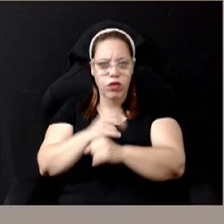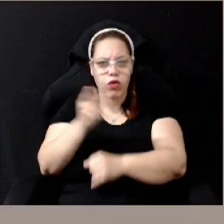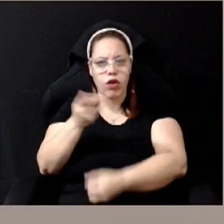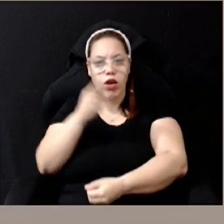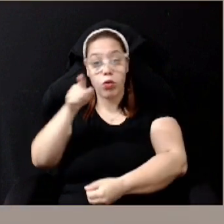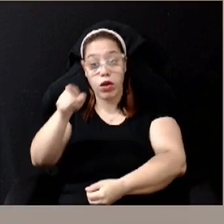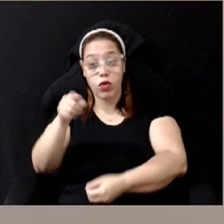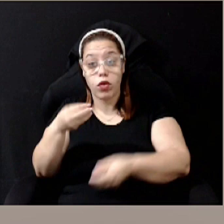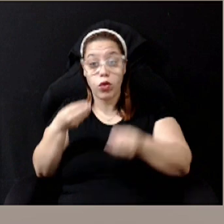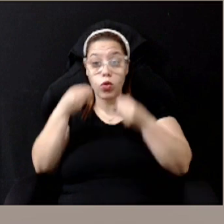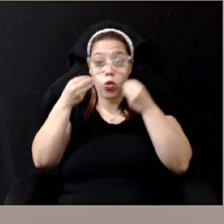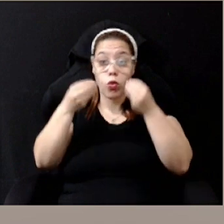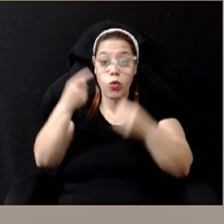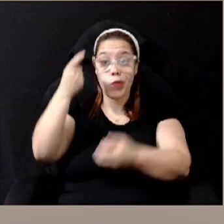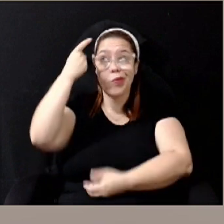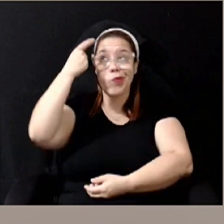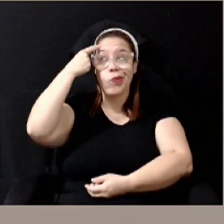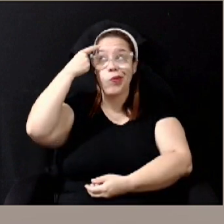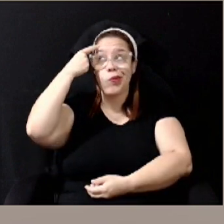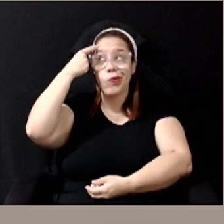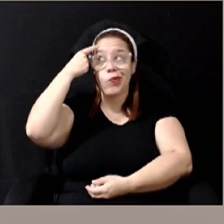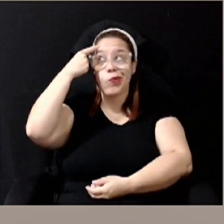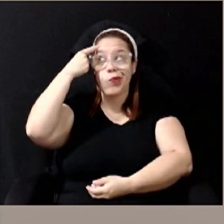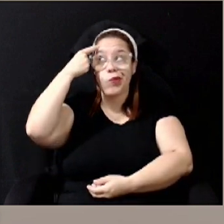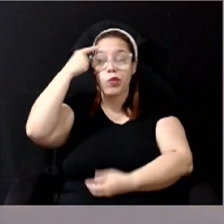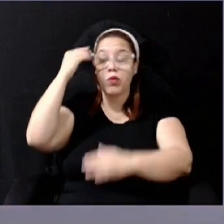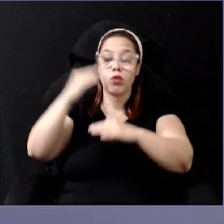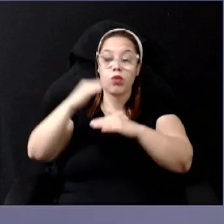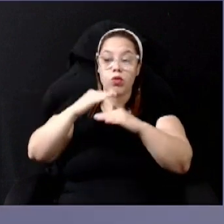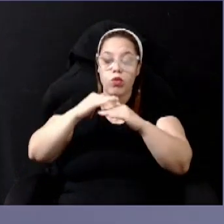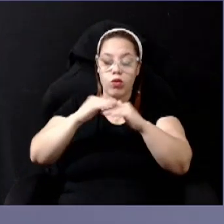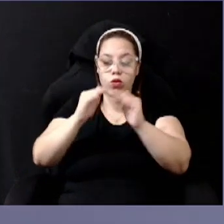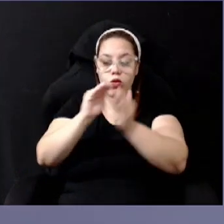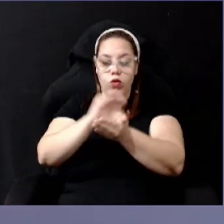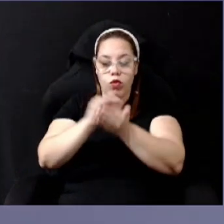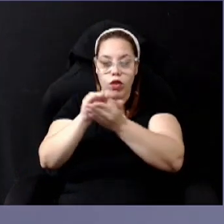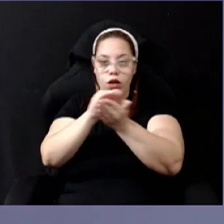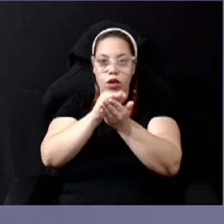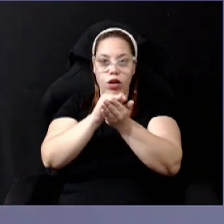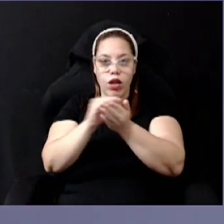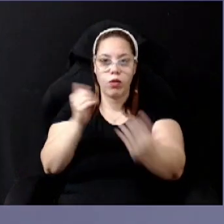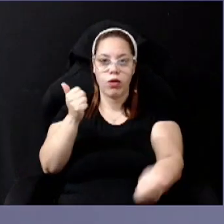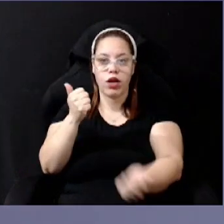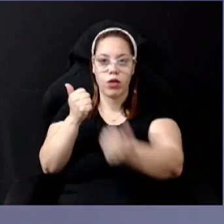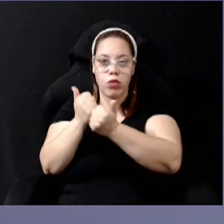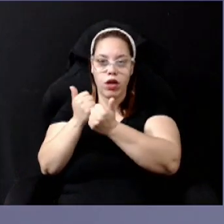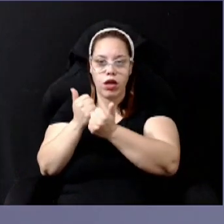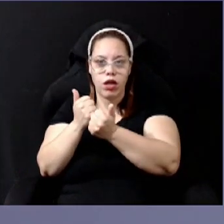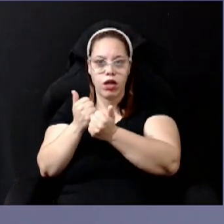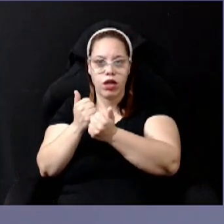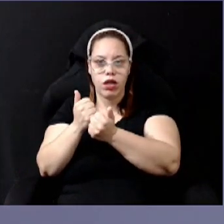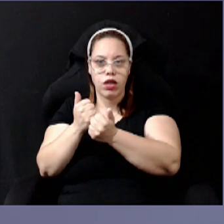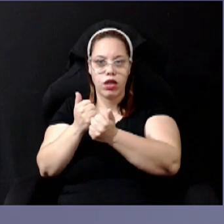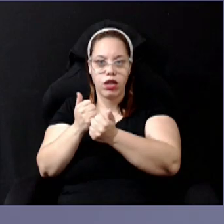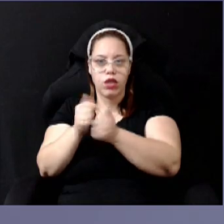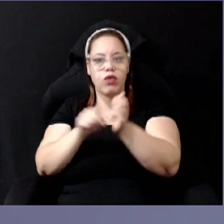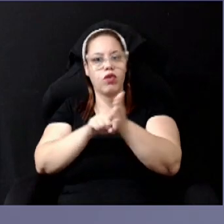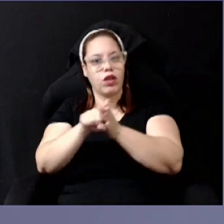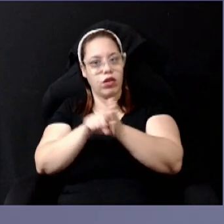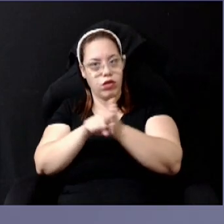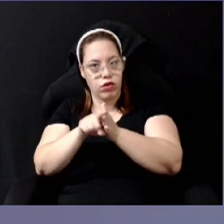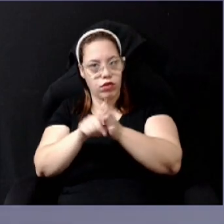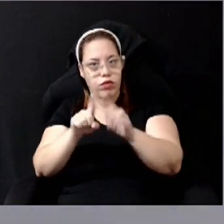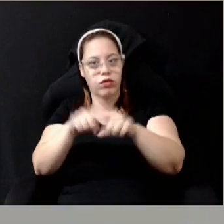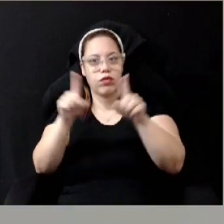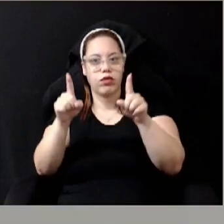foi pensar em, vou montar uma loja online, vou fazer parcerias? Foi na pesquisa, mas através da